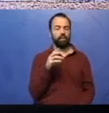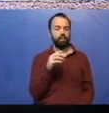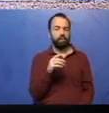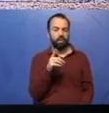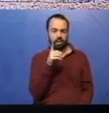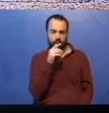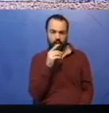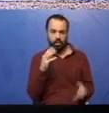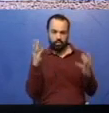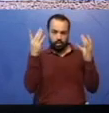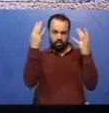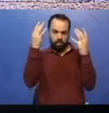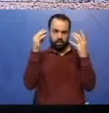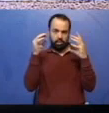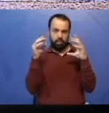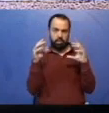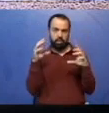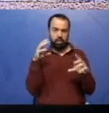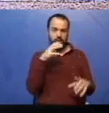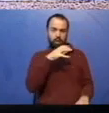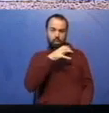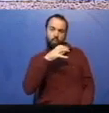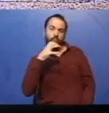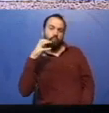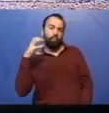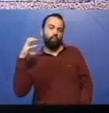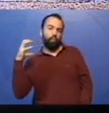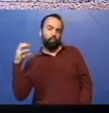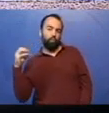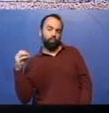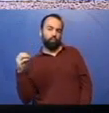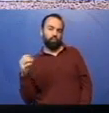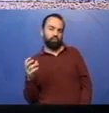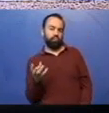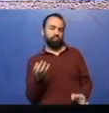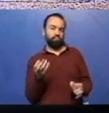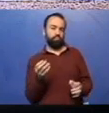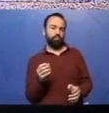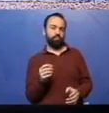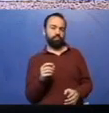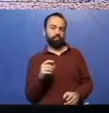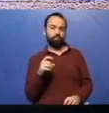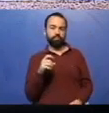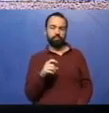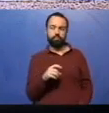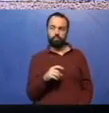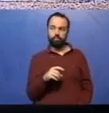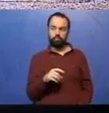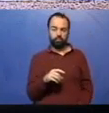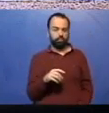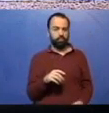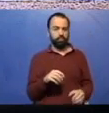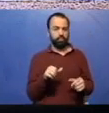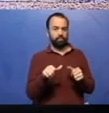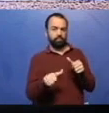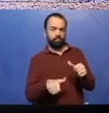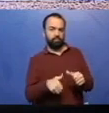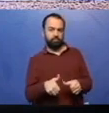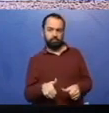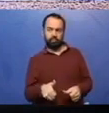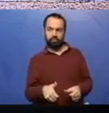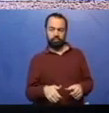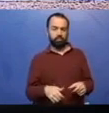perde calor, tá? Ou seja, ela vai para um ambiente mais frio, ela passa para o